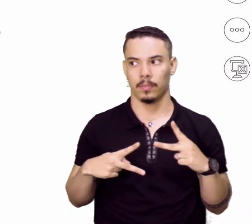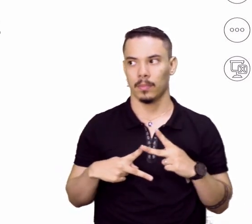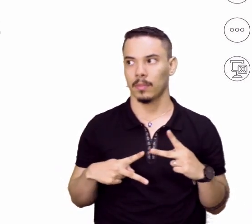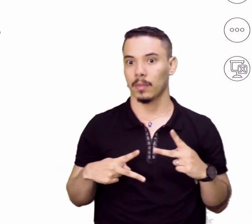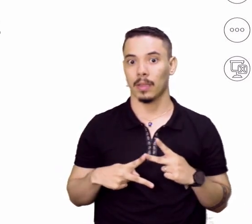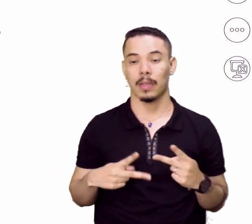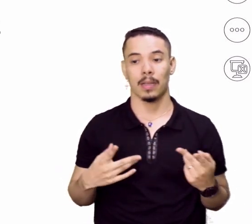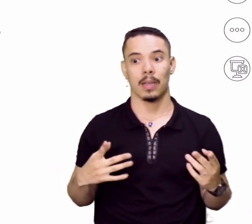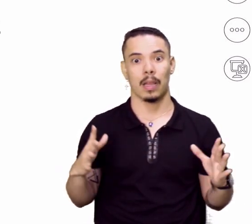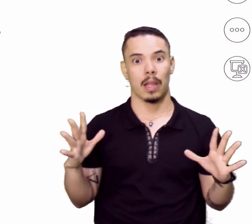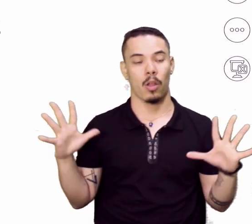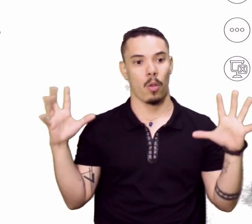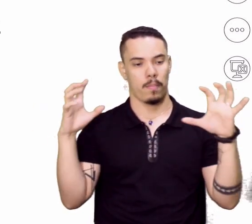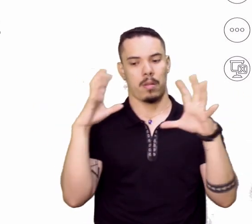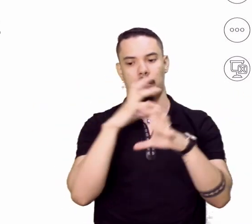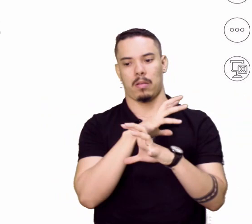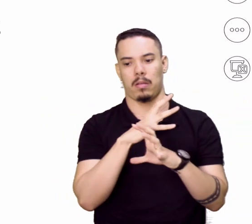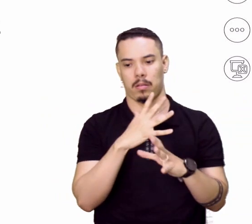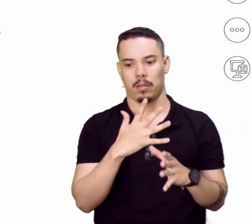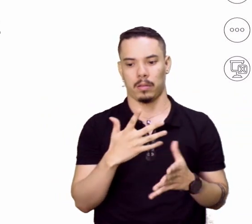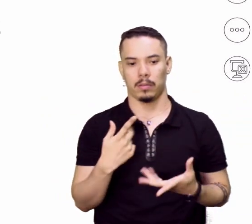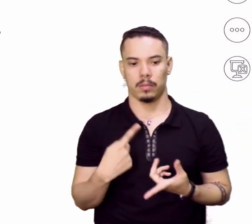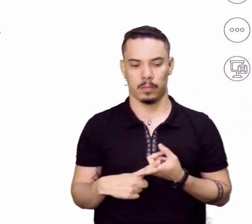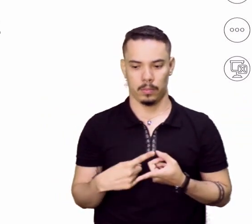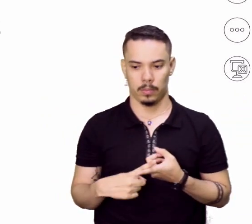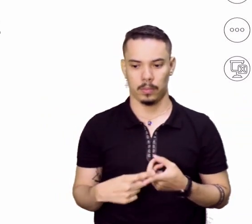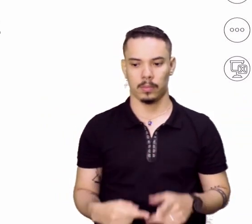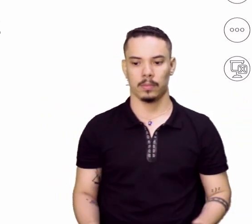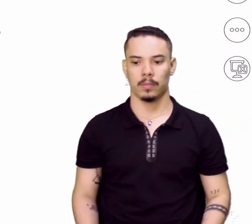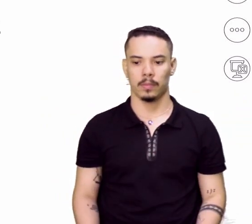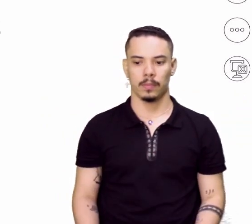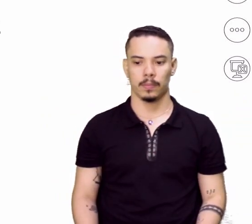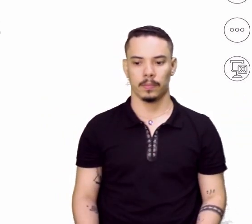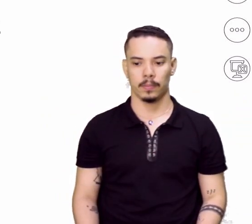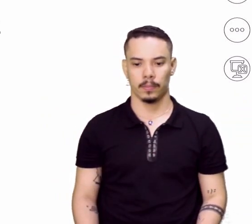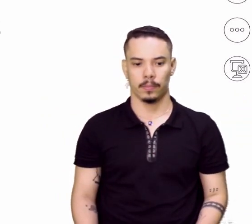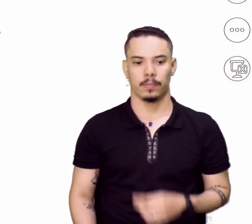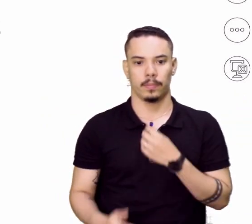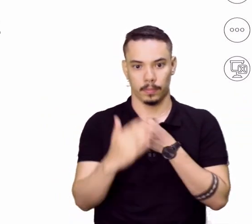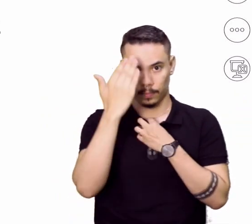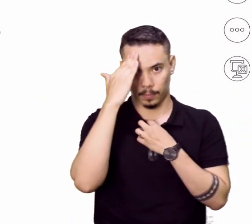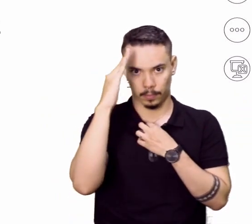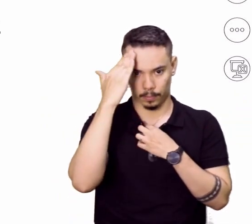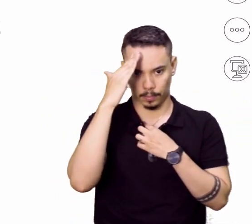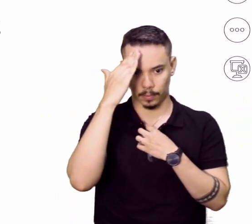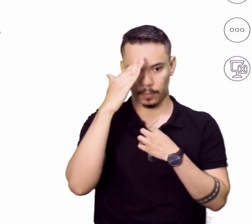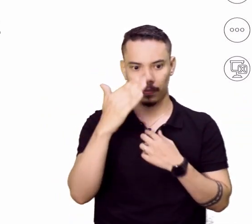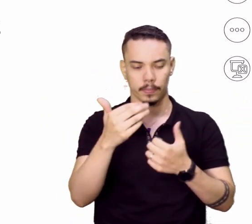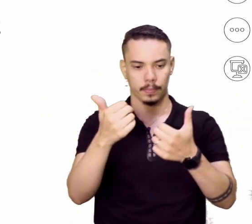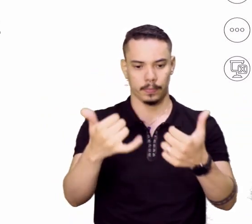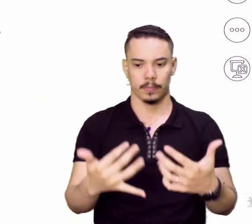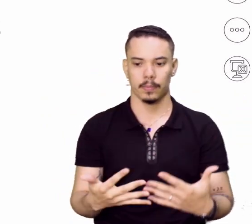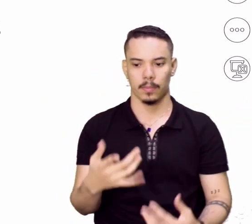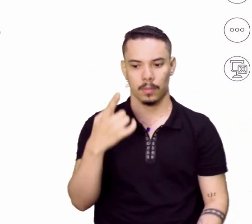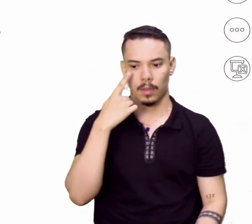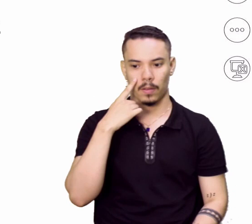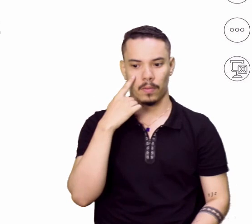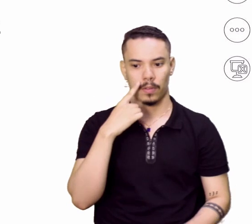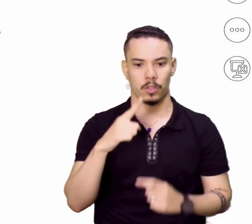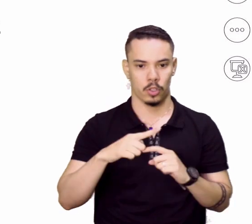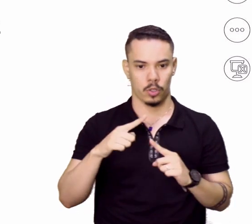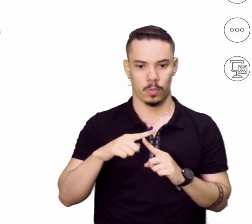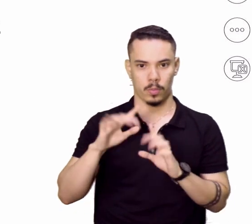muito complicada, as preposições. Vamos entender um pouquinho sobre preposições nesse tipo de